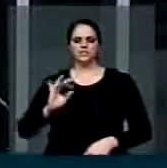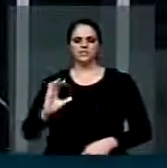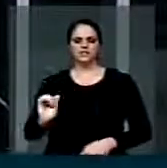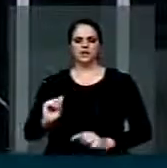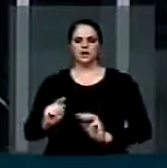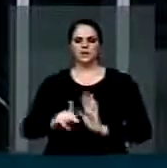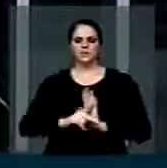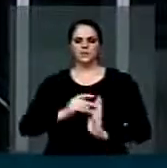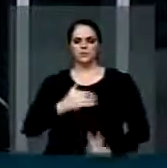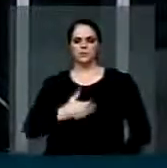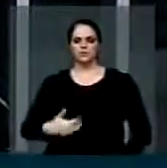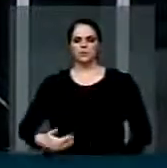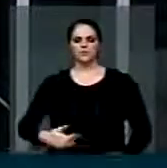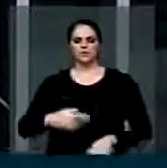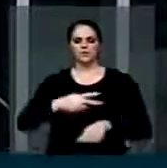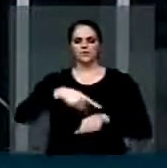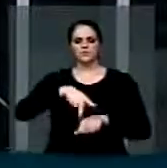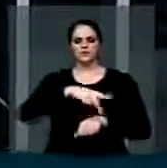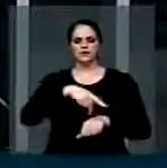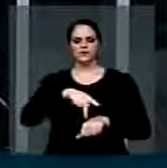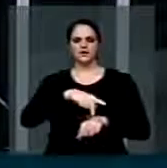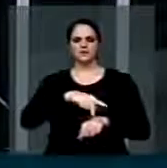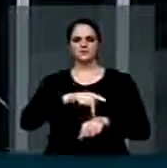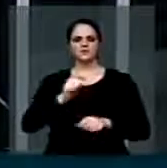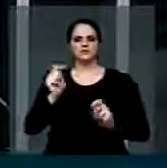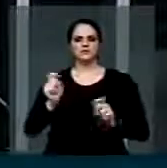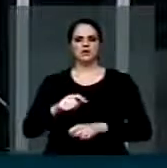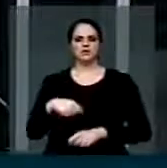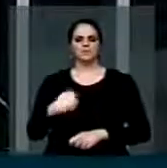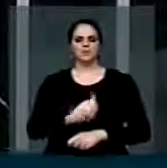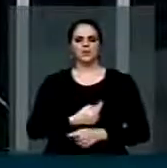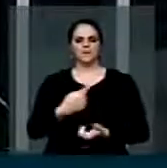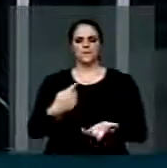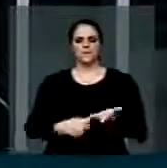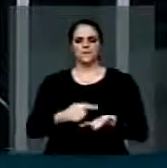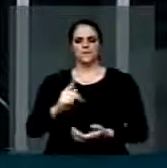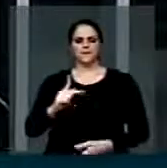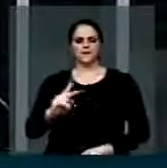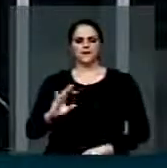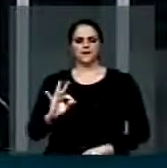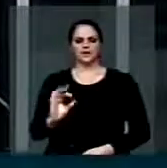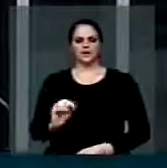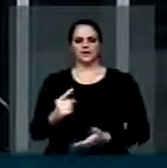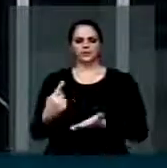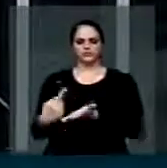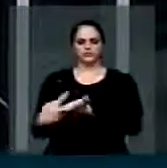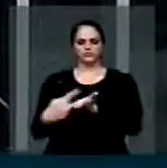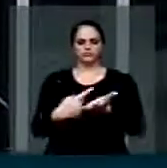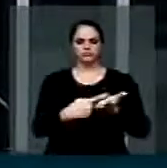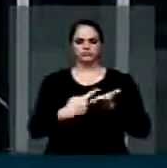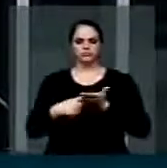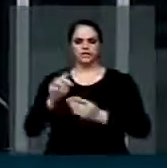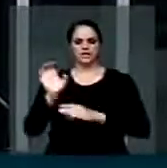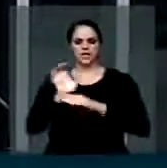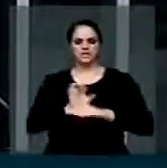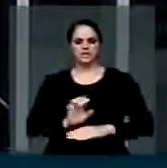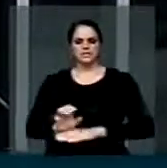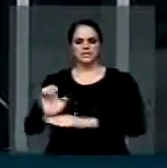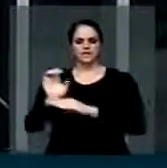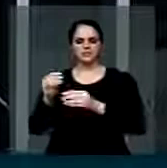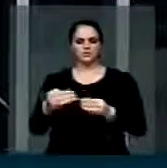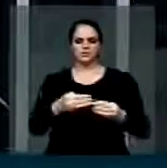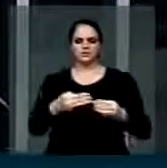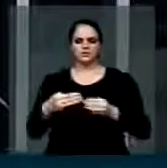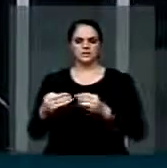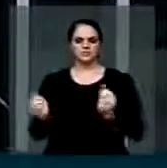num país que a gente pudesse fazer um pacto de municípios, de estados e da União